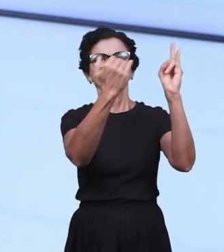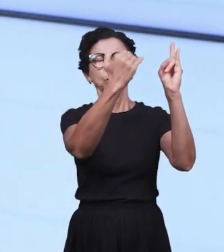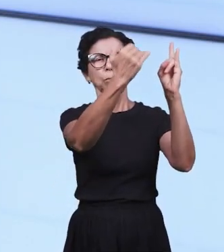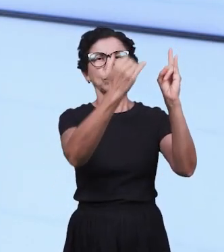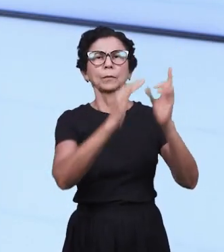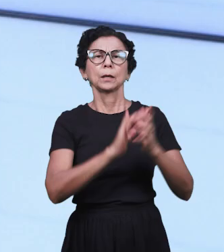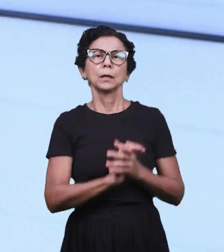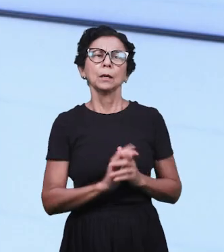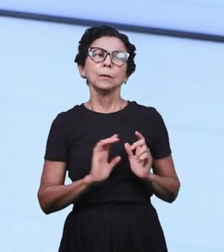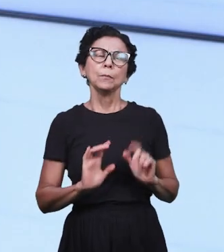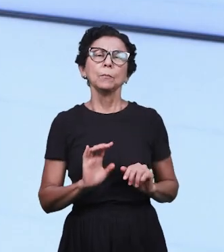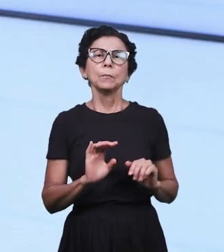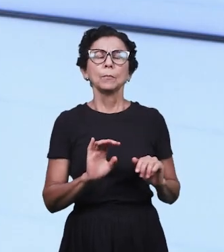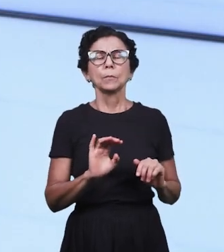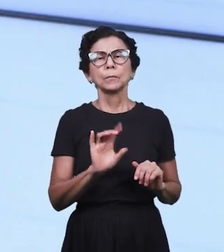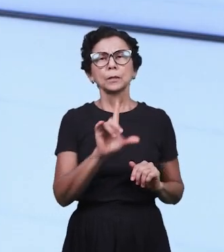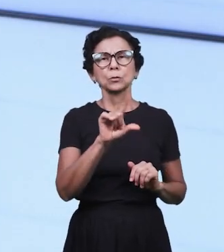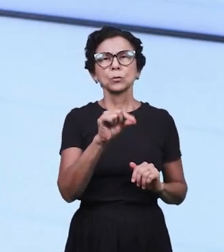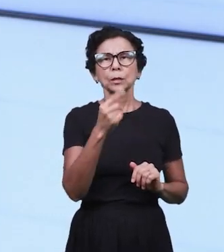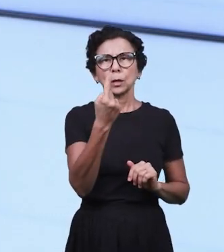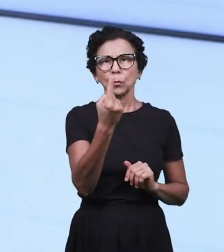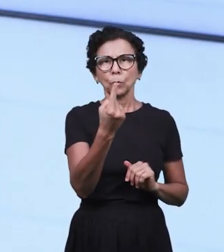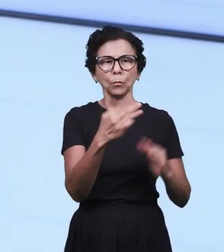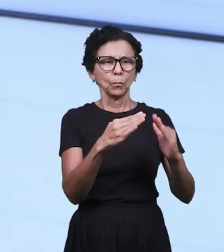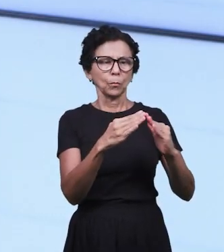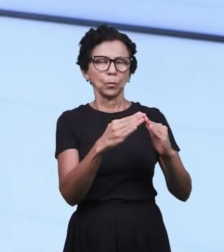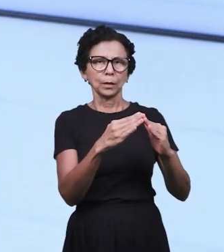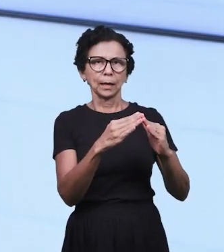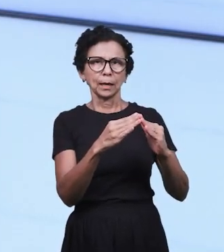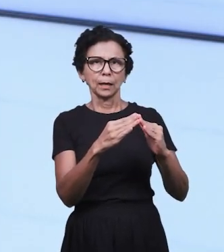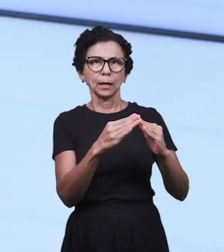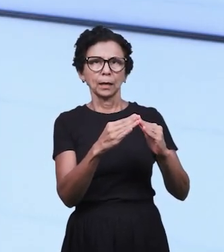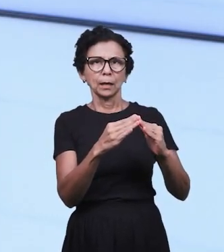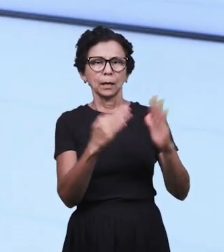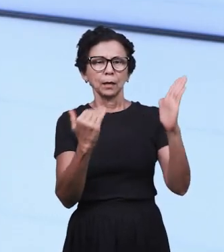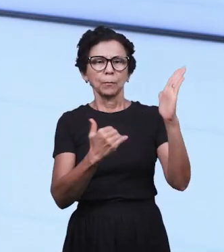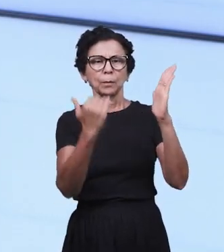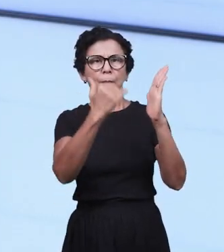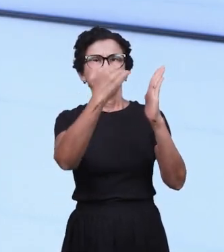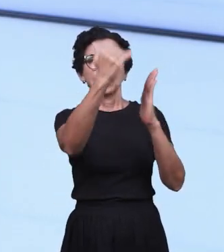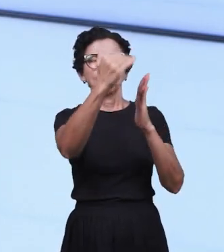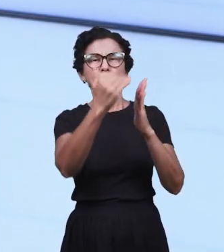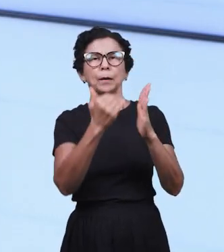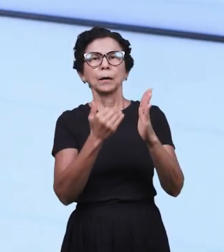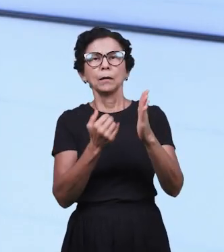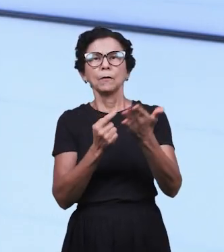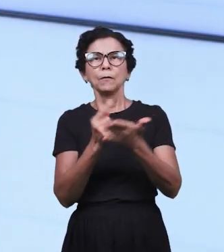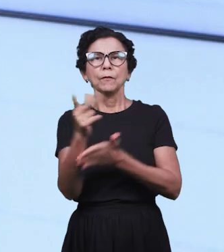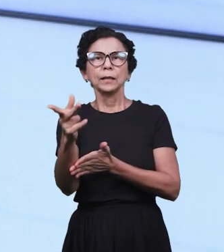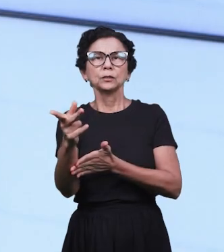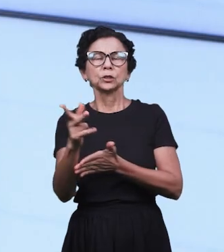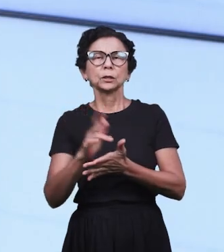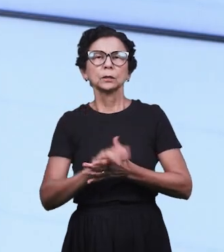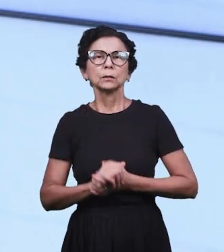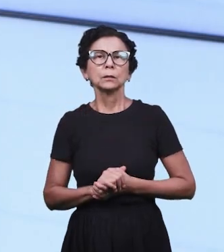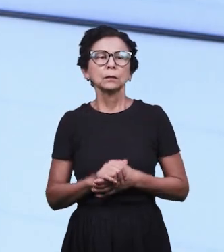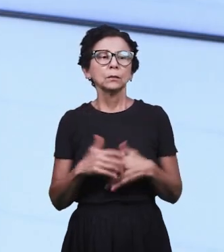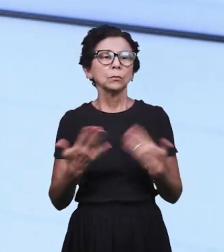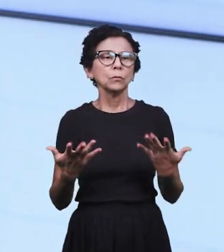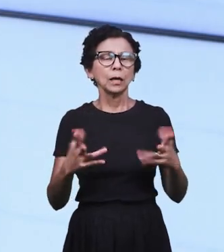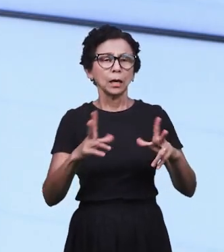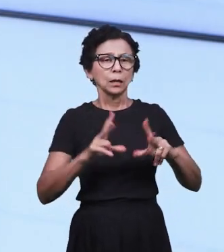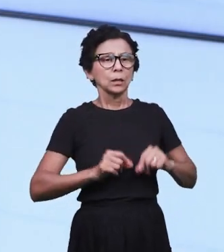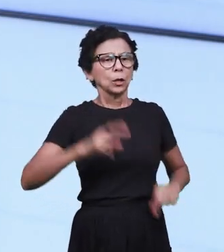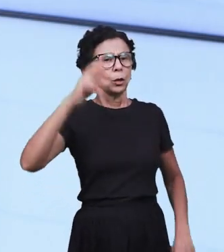outros e ele se assenhorou daquilo e deixou os outros herdeiros fora. E, às vezes, a pessoa